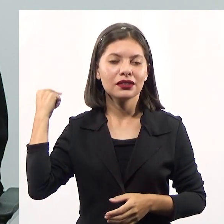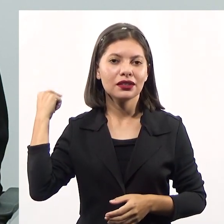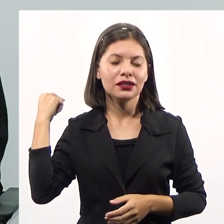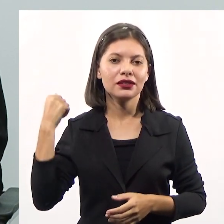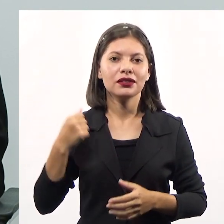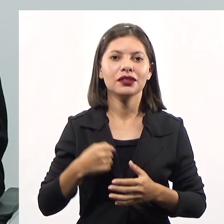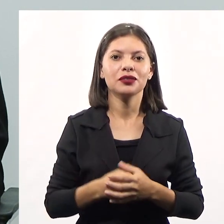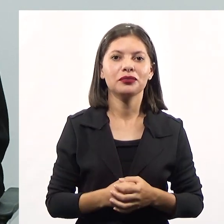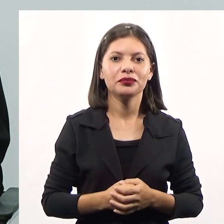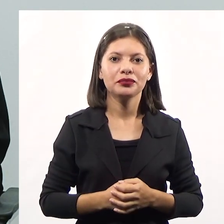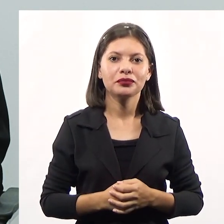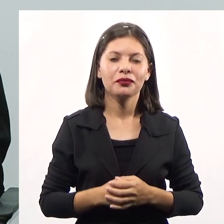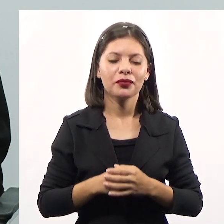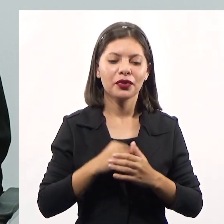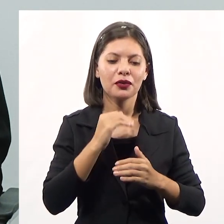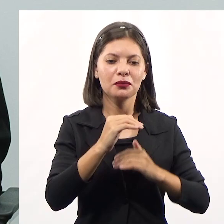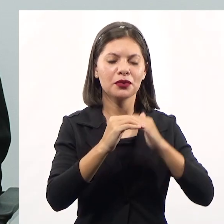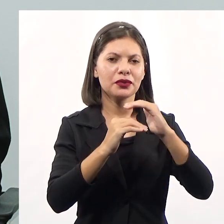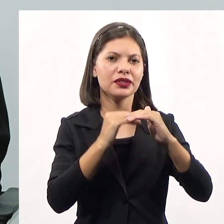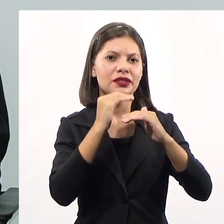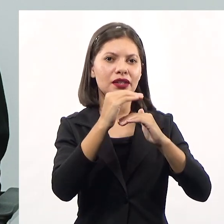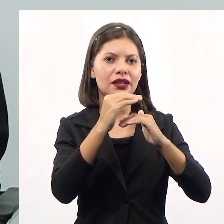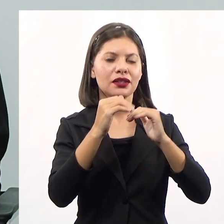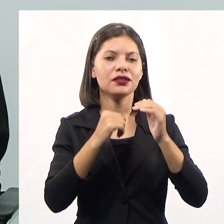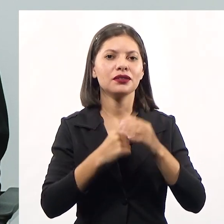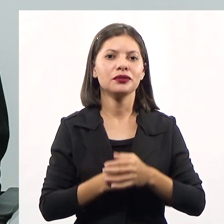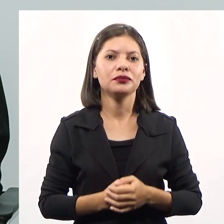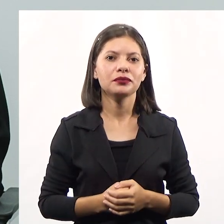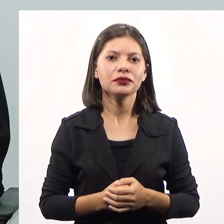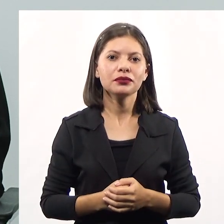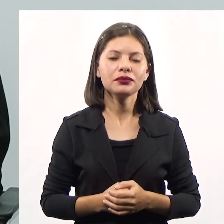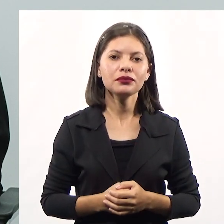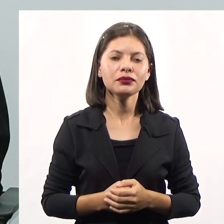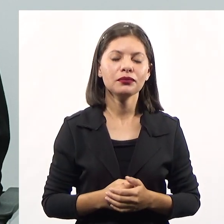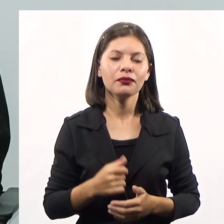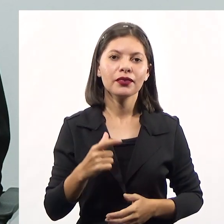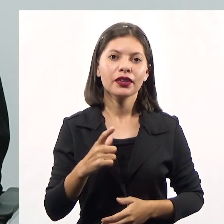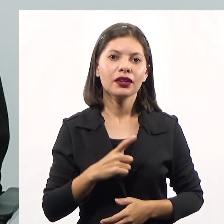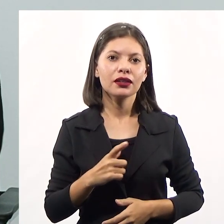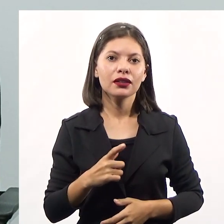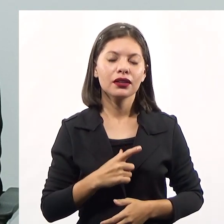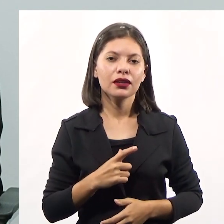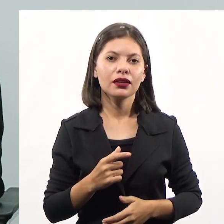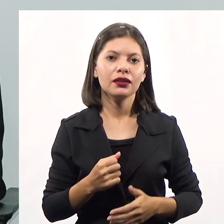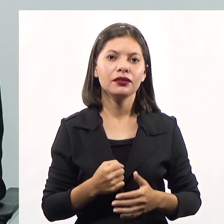Idade Antiga e tem todo um processo, né? E aí a gente vai ter